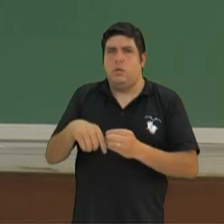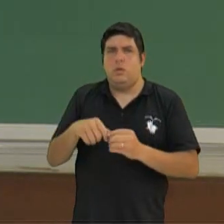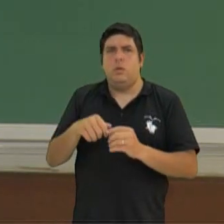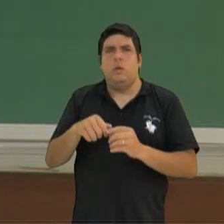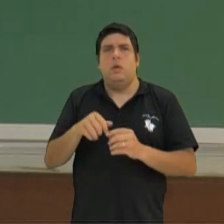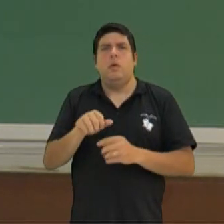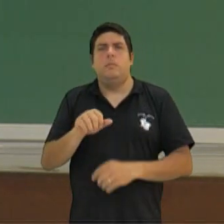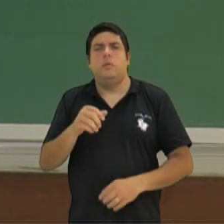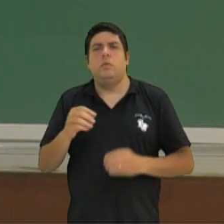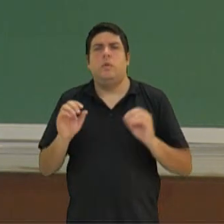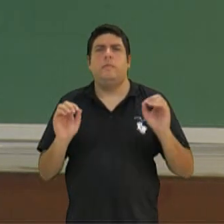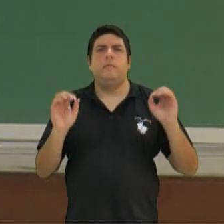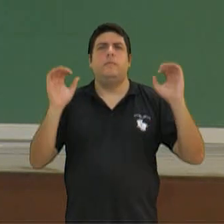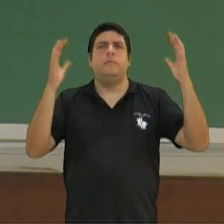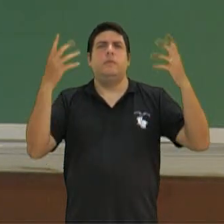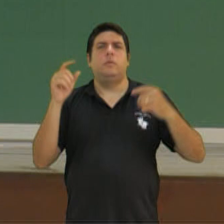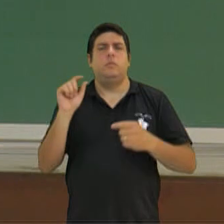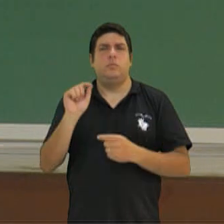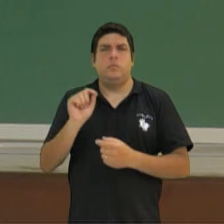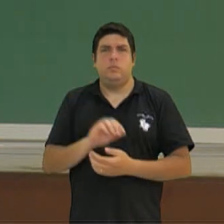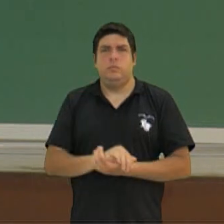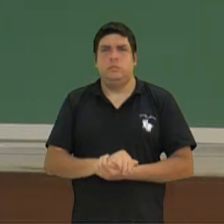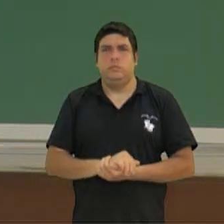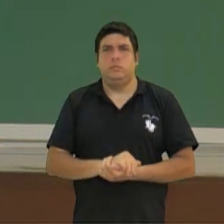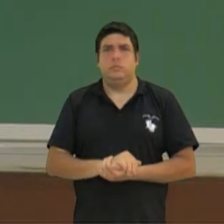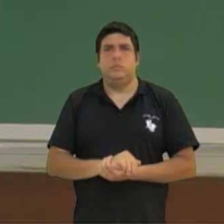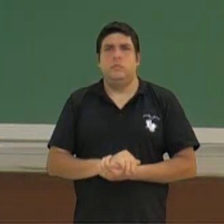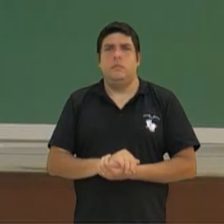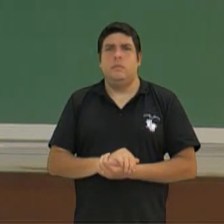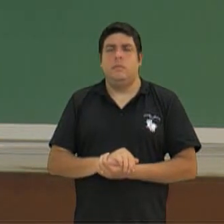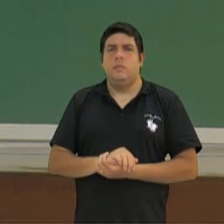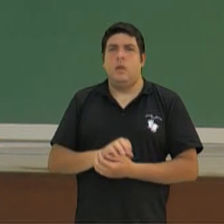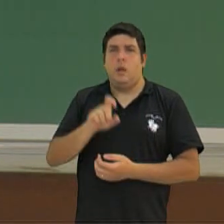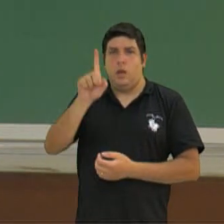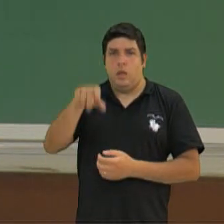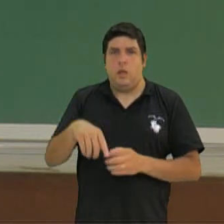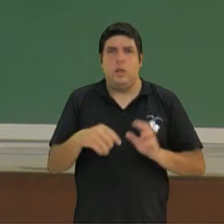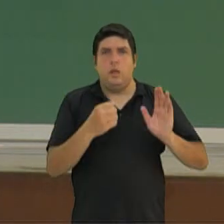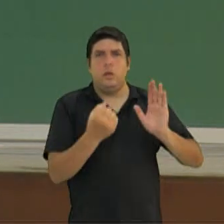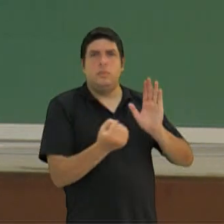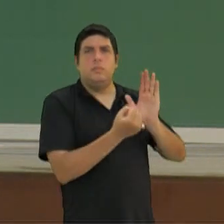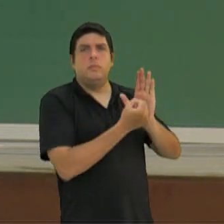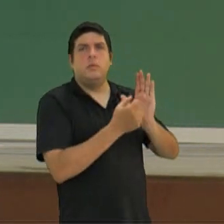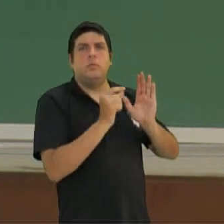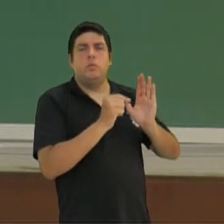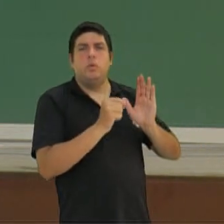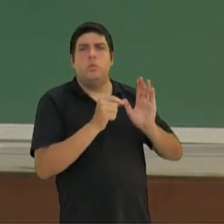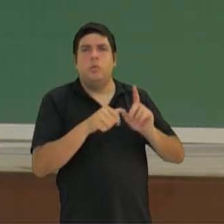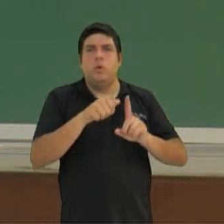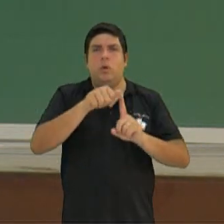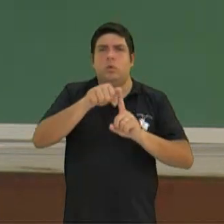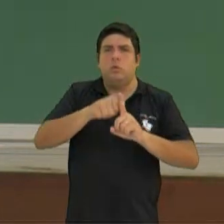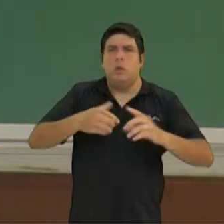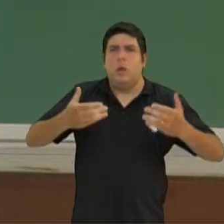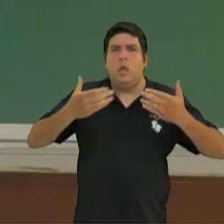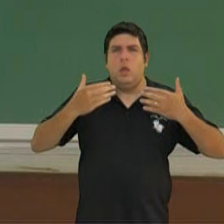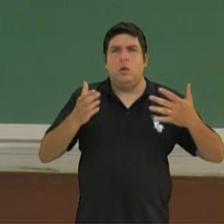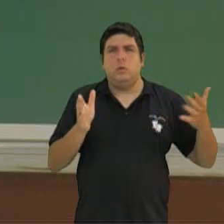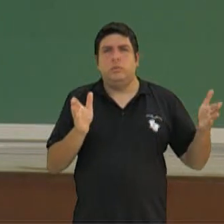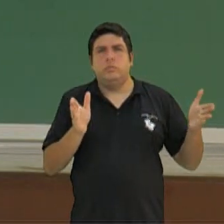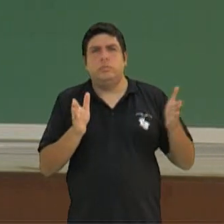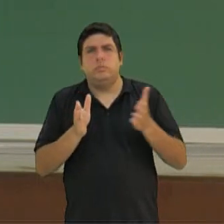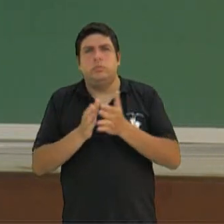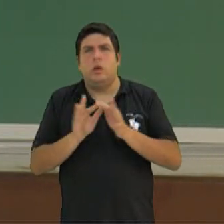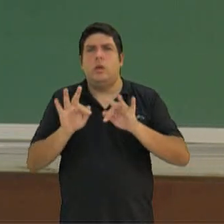significa este festival? Ele nada mais é que um marco do final do verão. Eles celebram o fim do verão. Por